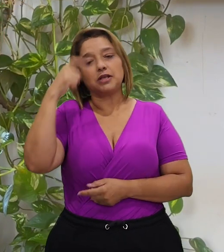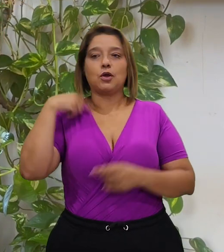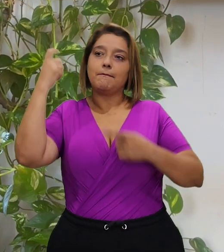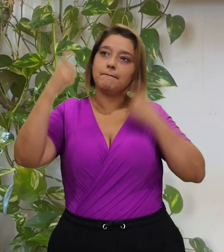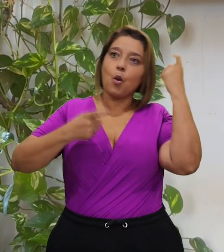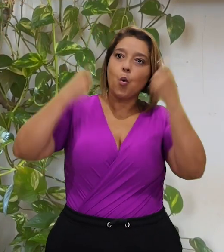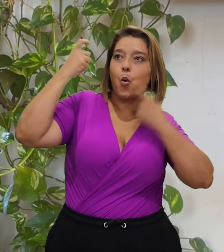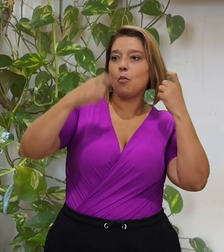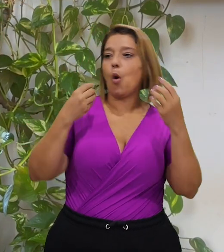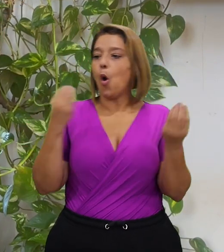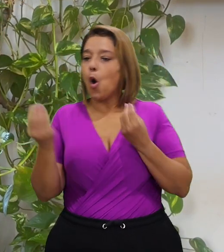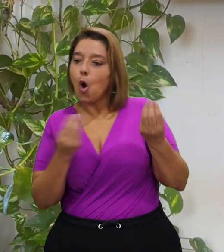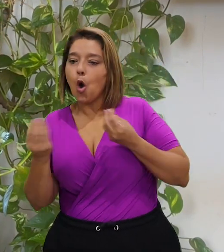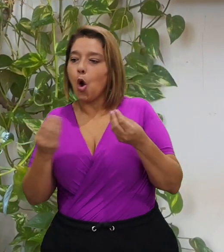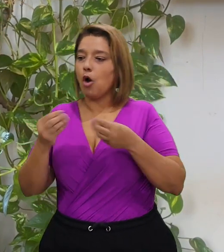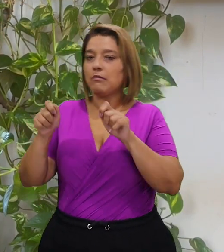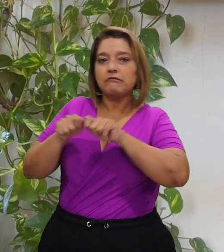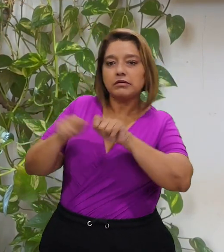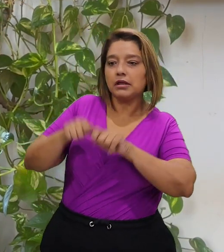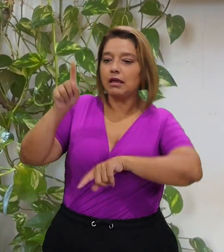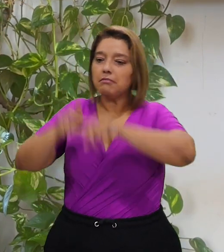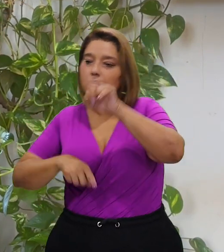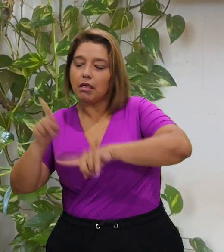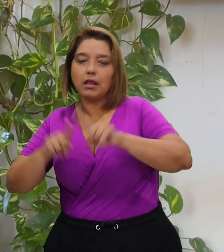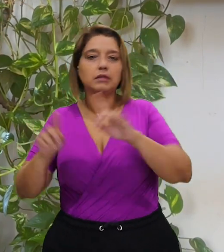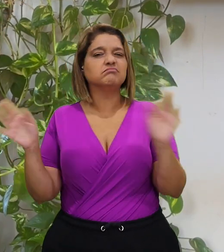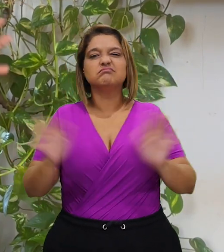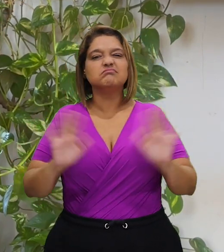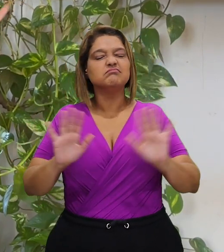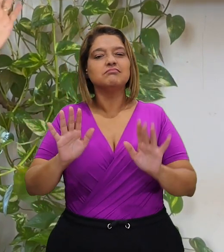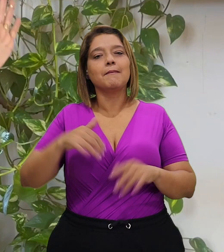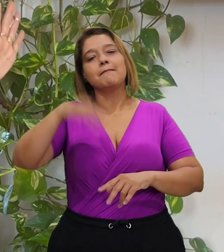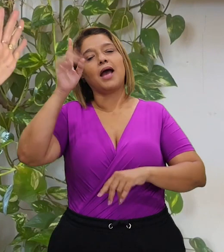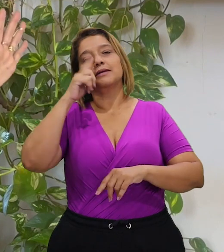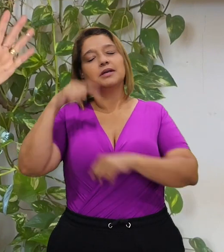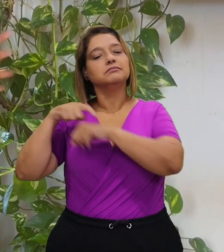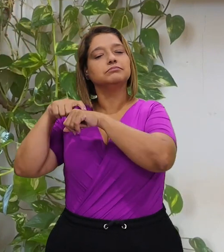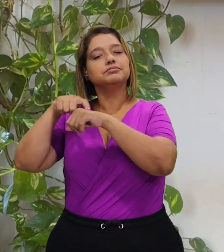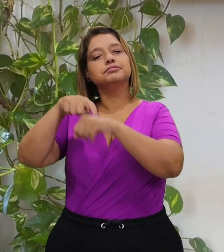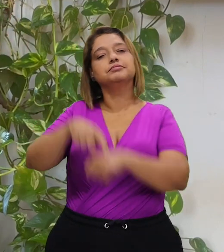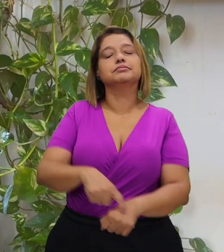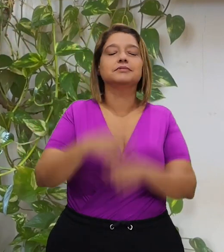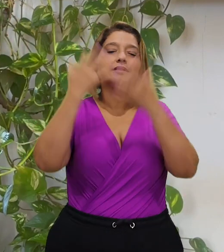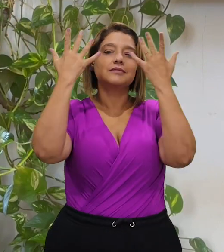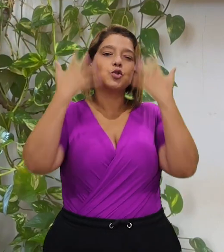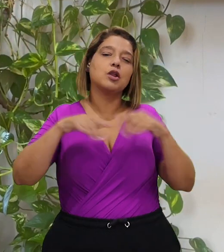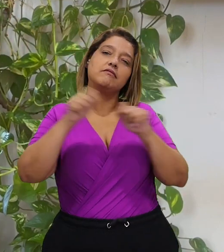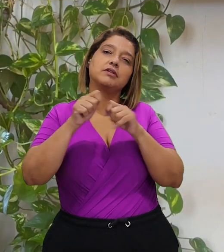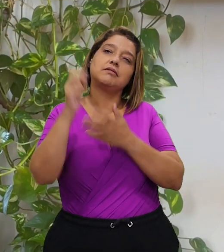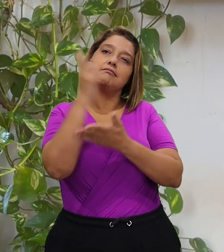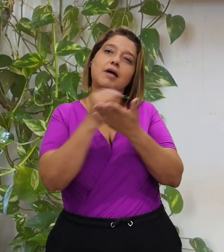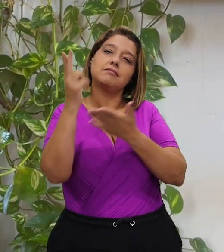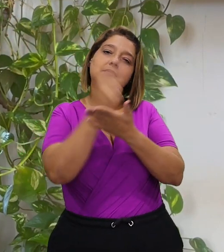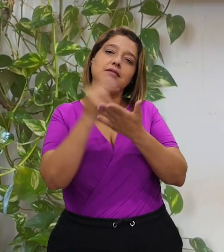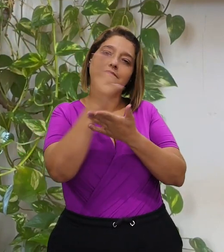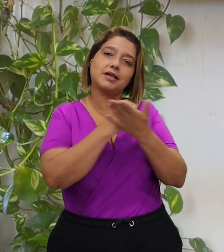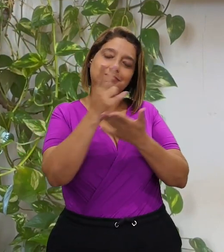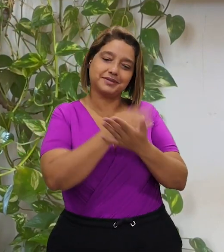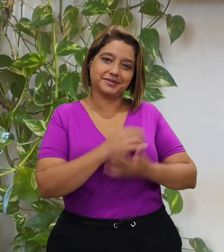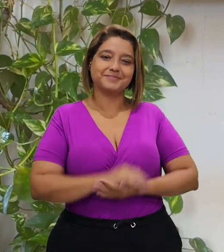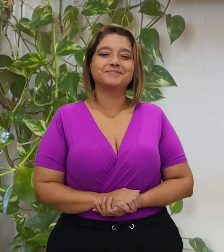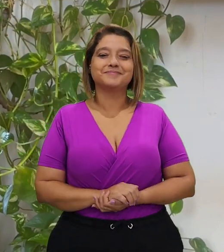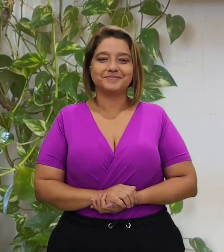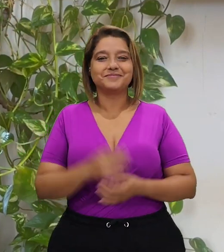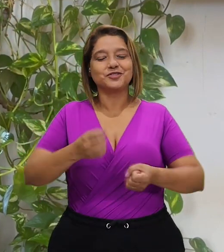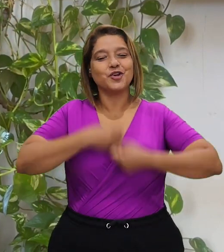Você aprende as regras e você esquece. Esquece de que maneira? Não é que você está jogando fora, Mas é porque está tão internalizado que você não tem